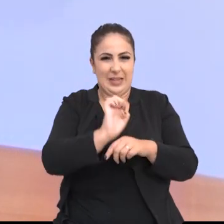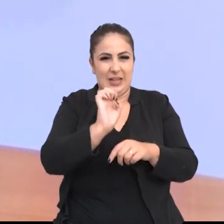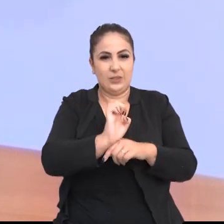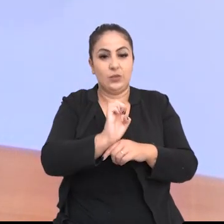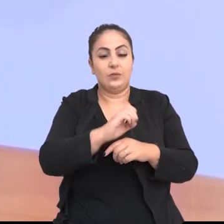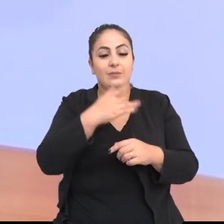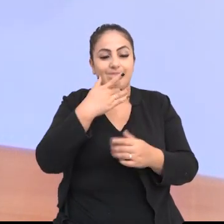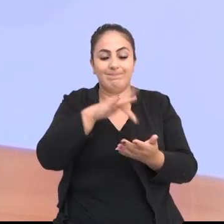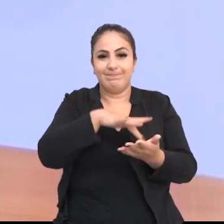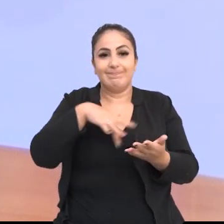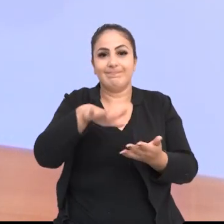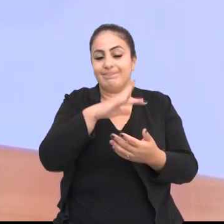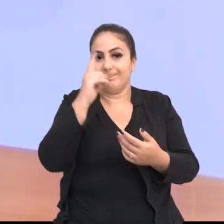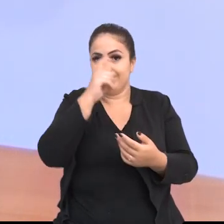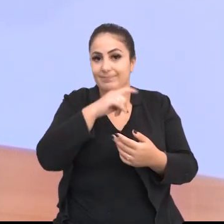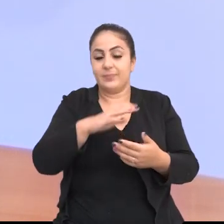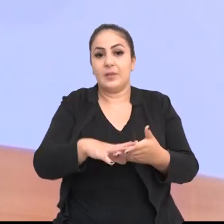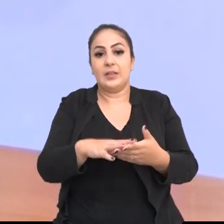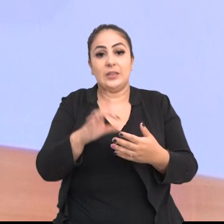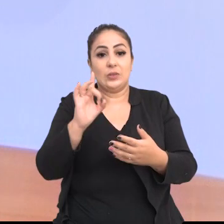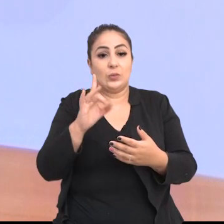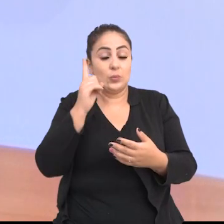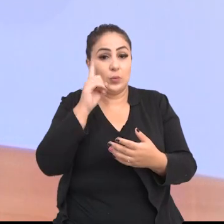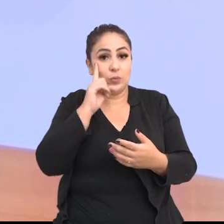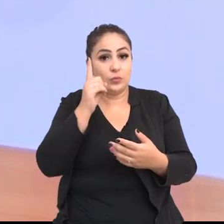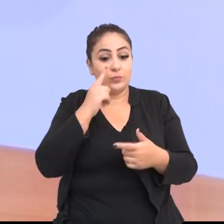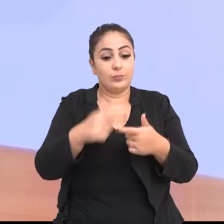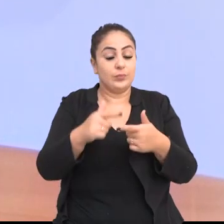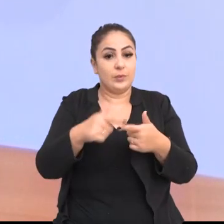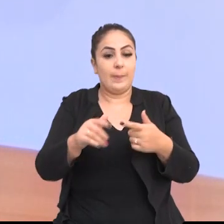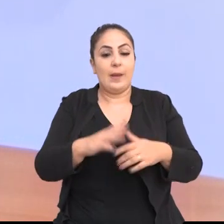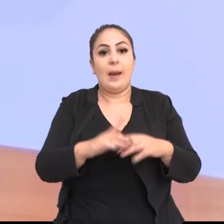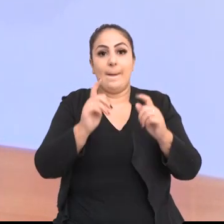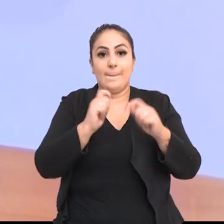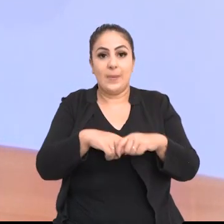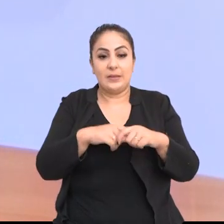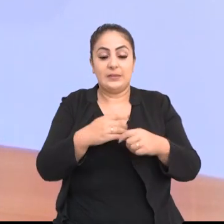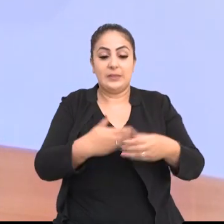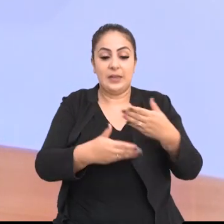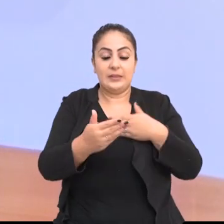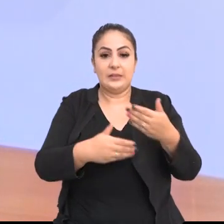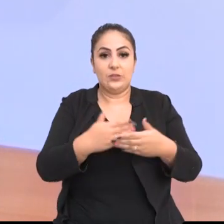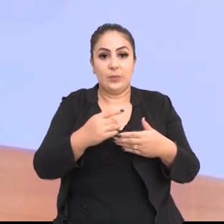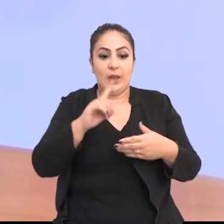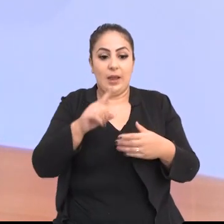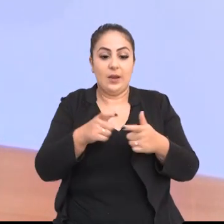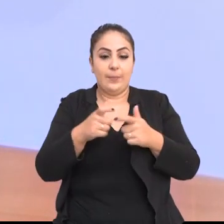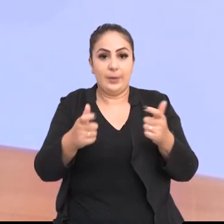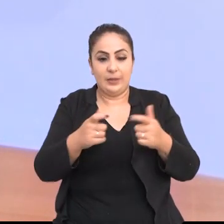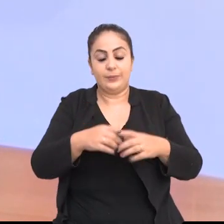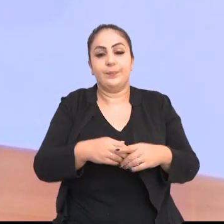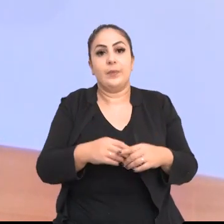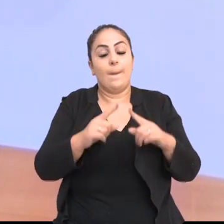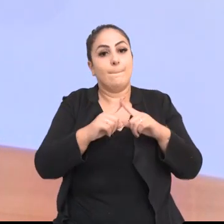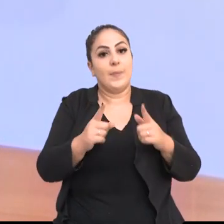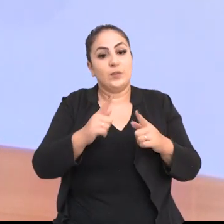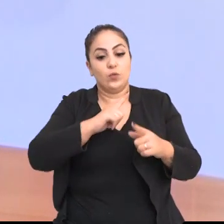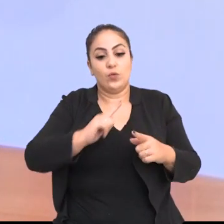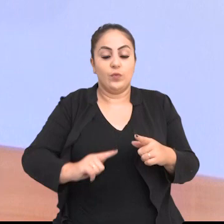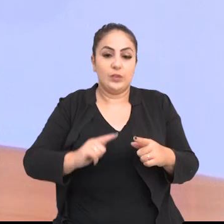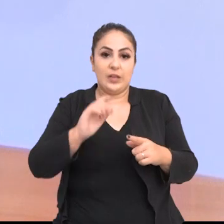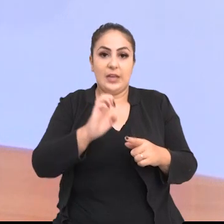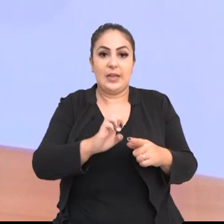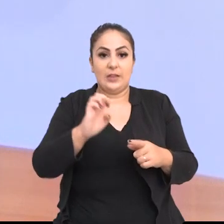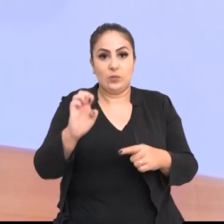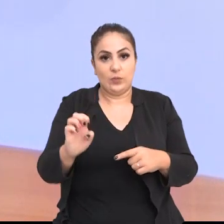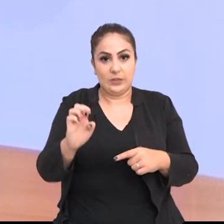é dramática e se complica a cada dia. A capacidade de atendimento será ampliada, mas o governador